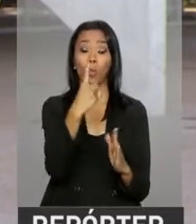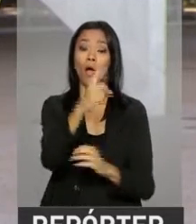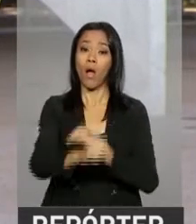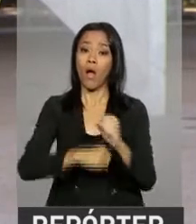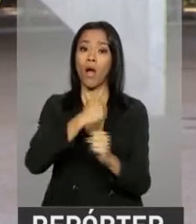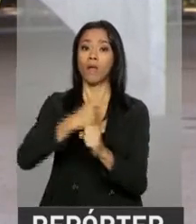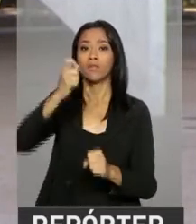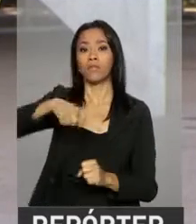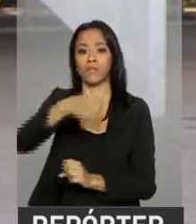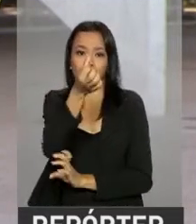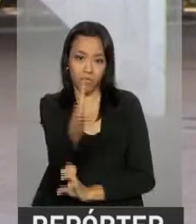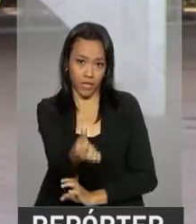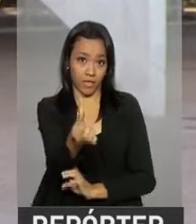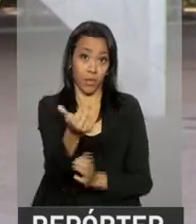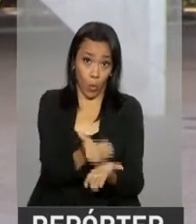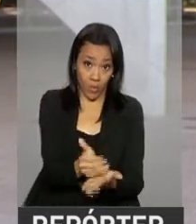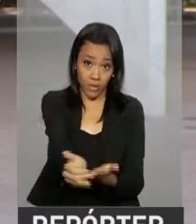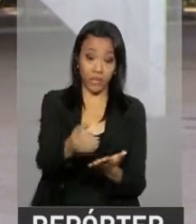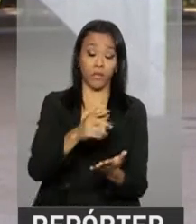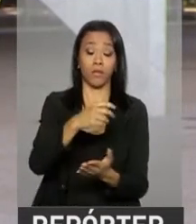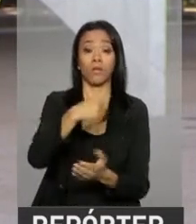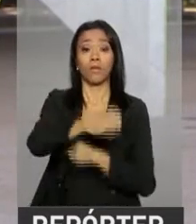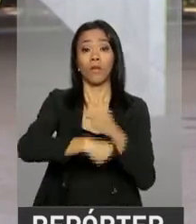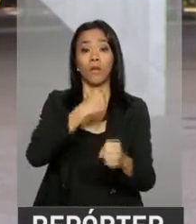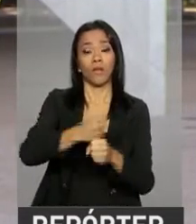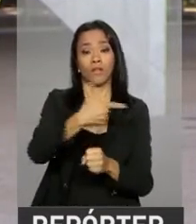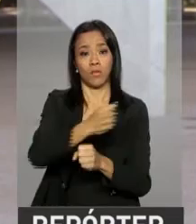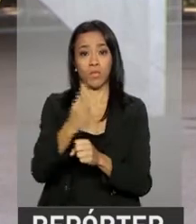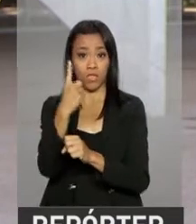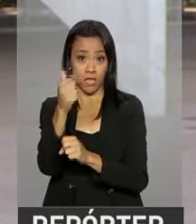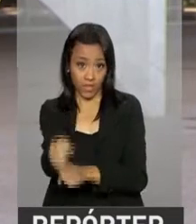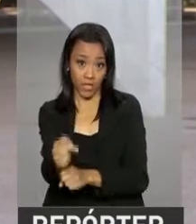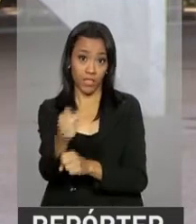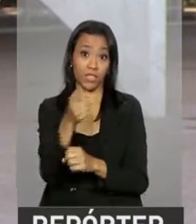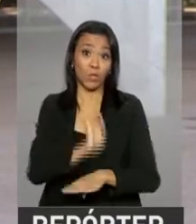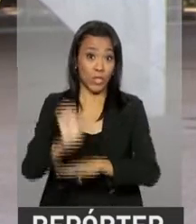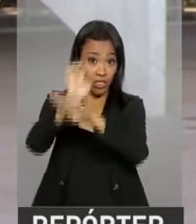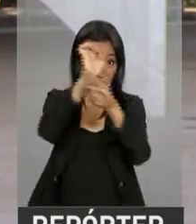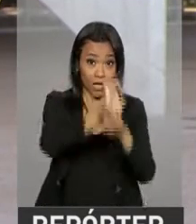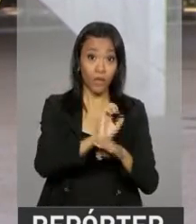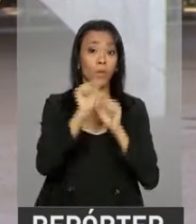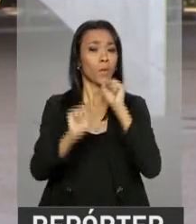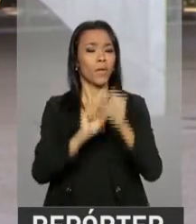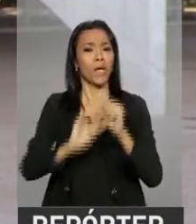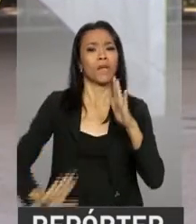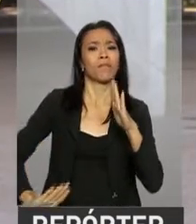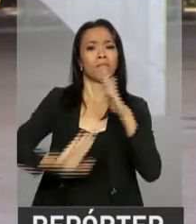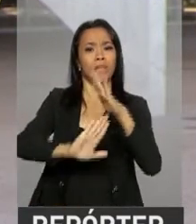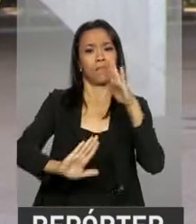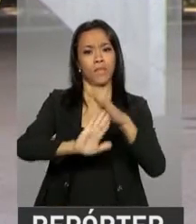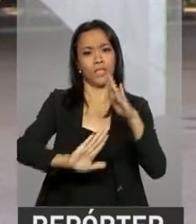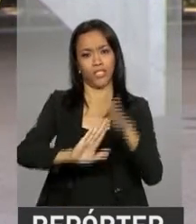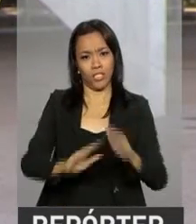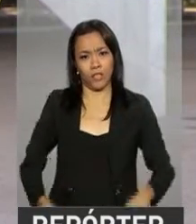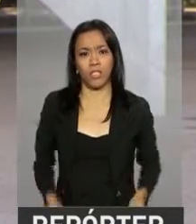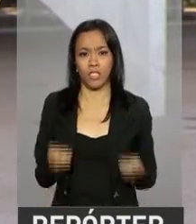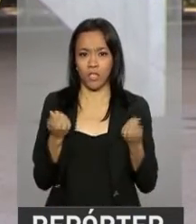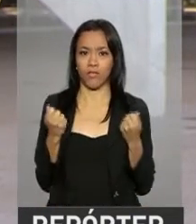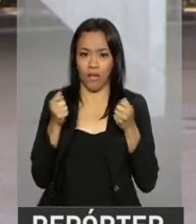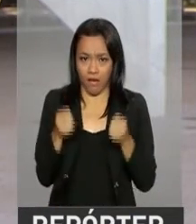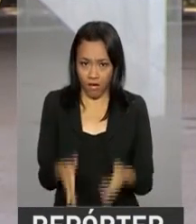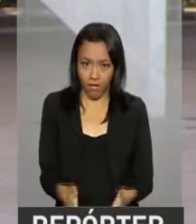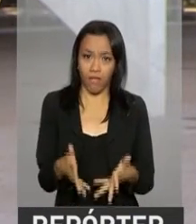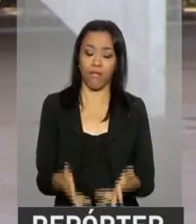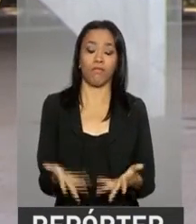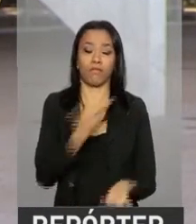de 2017. Entre as contrapartidas dos estados está a criação de um teto para os gastos públicos, um teto para o crescimento